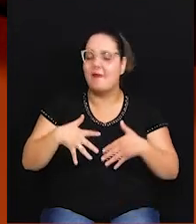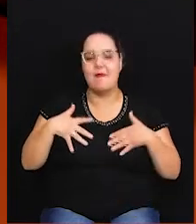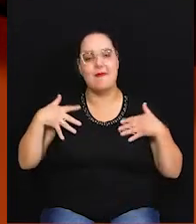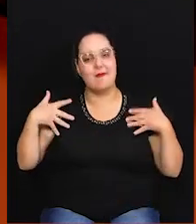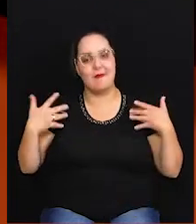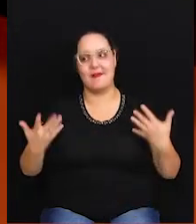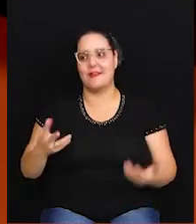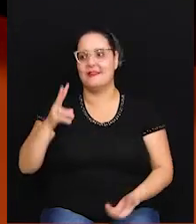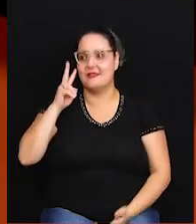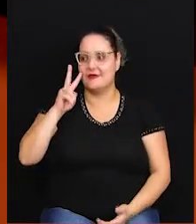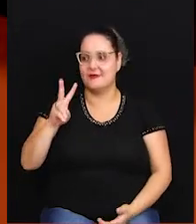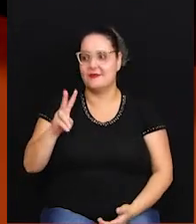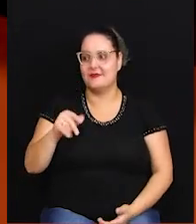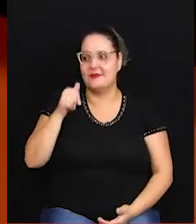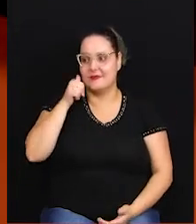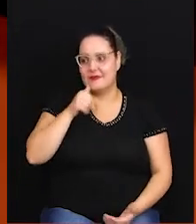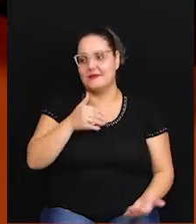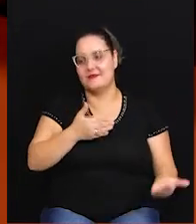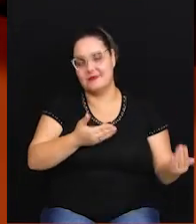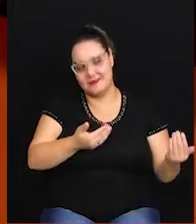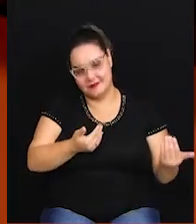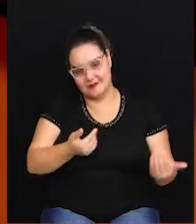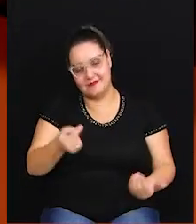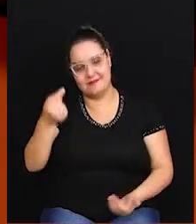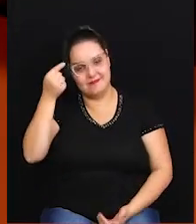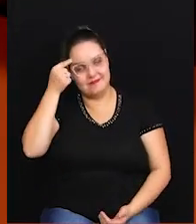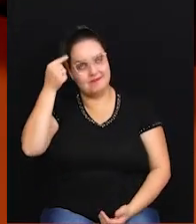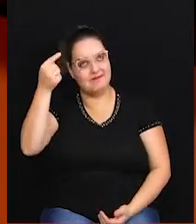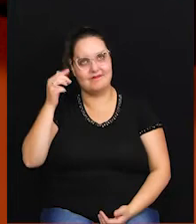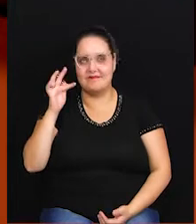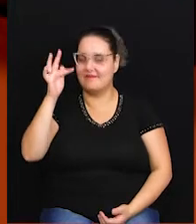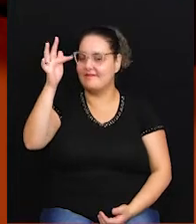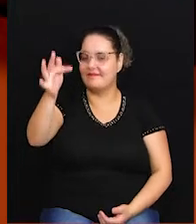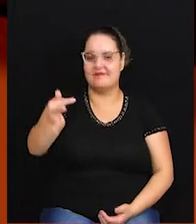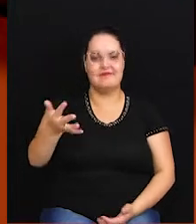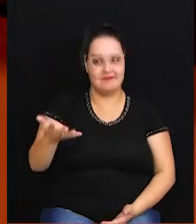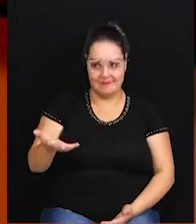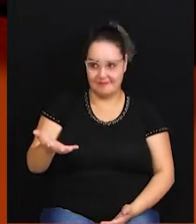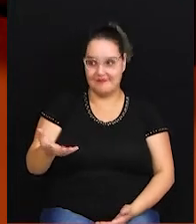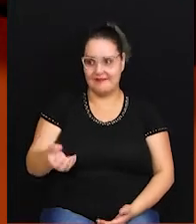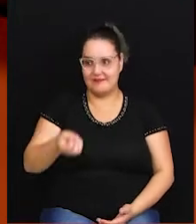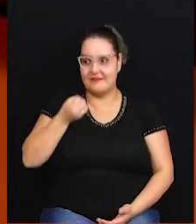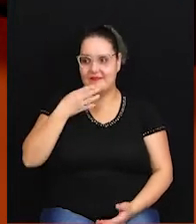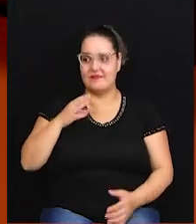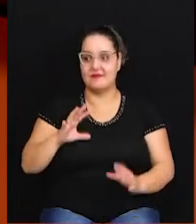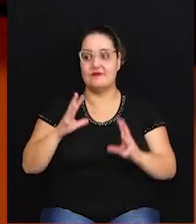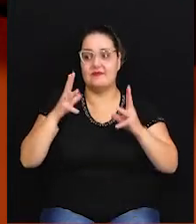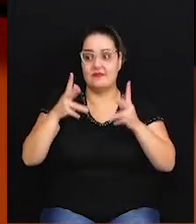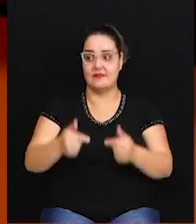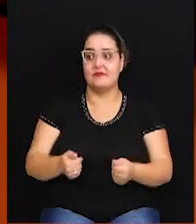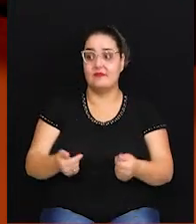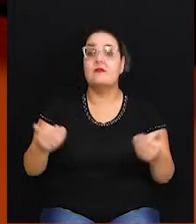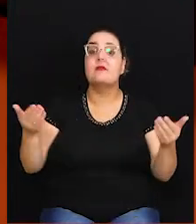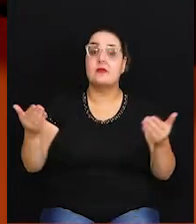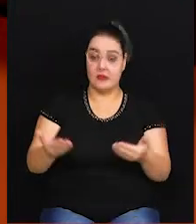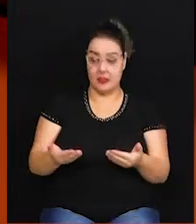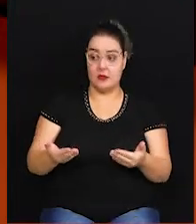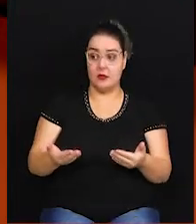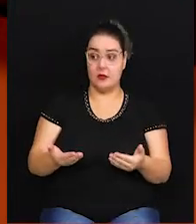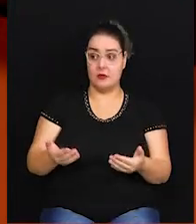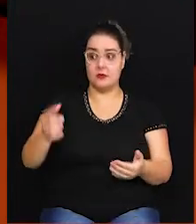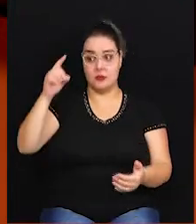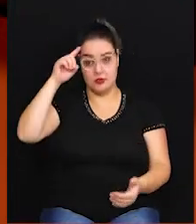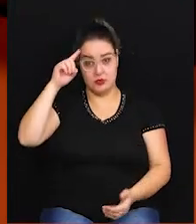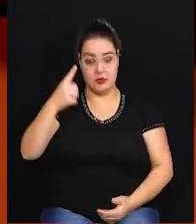muito orgulhosa de ver meninas tão novas, né, pensando tão à frente, assim, né, para um bem coletivo. E